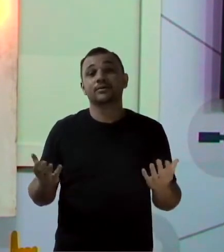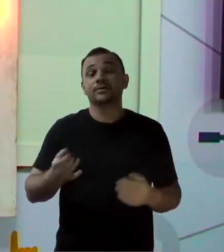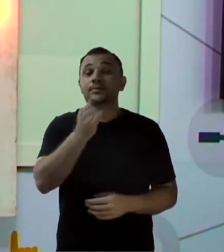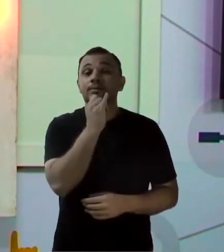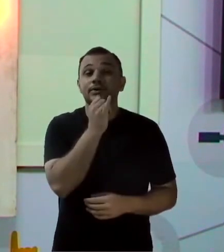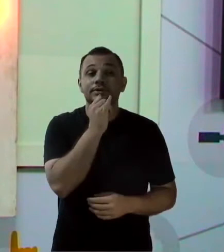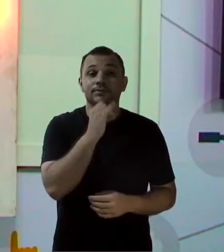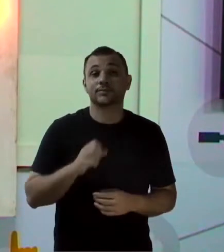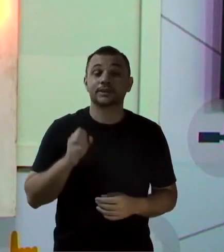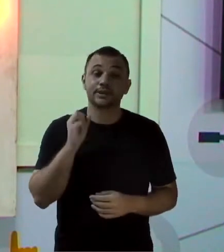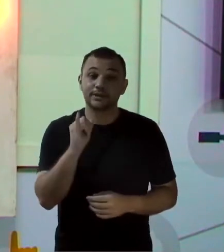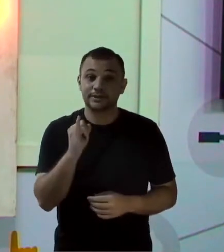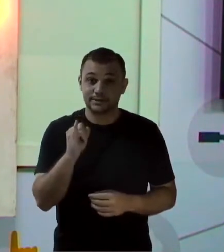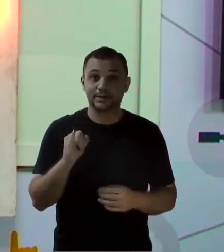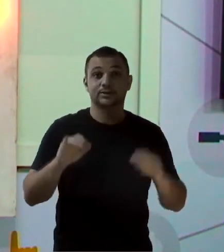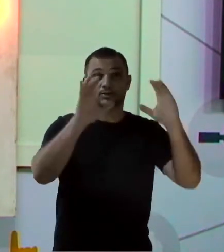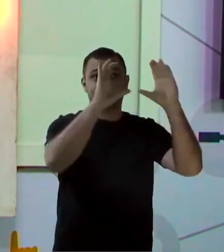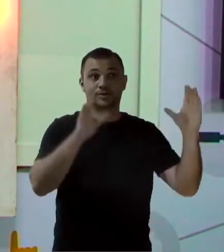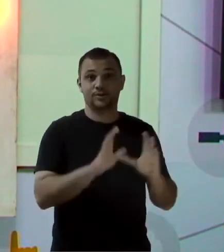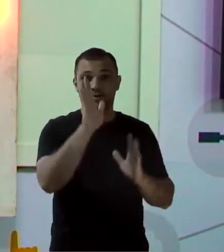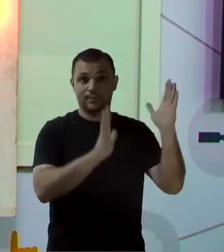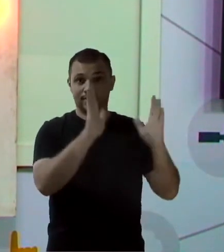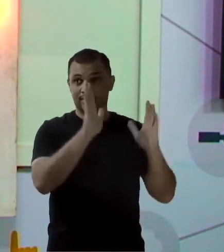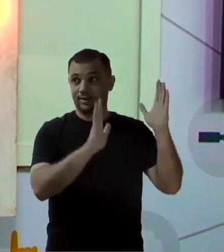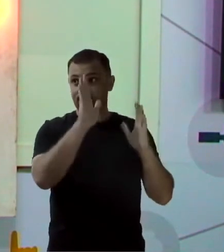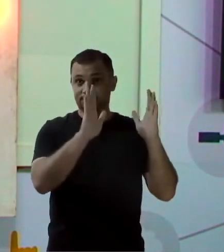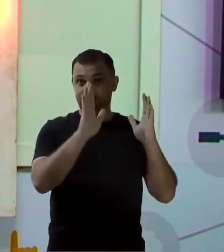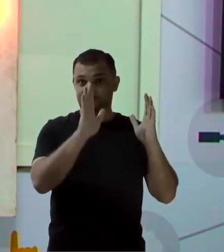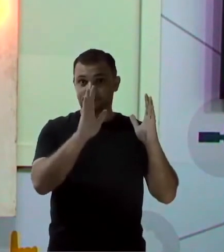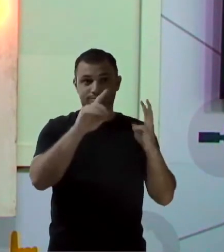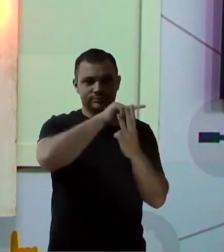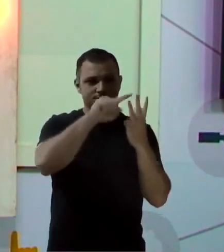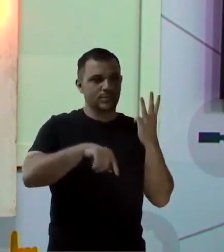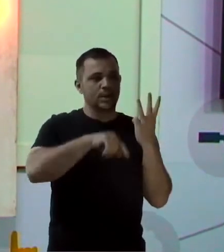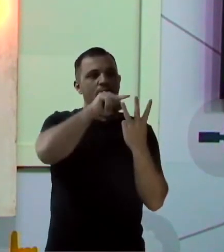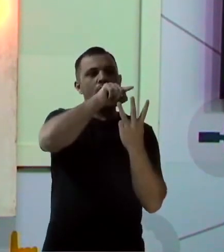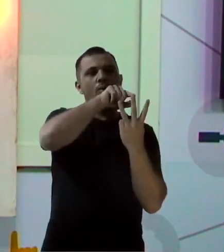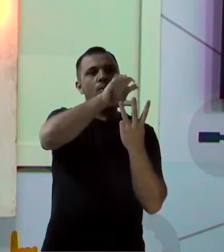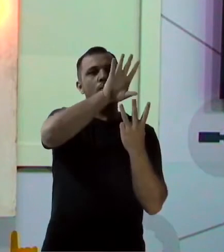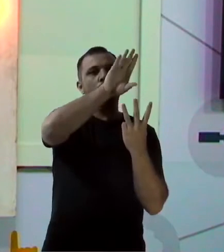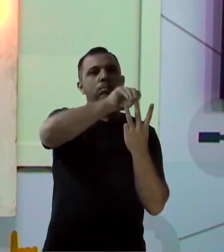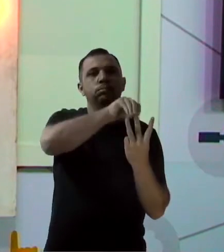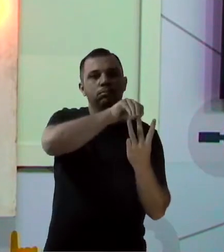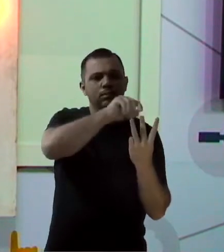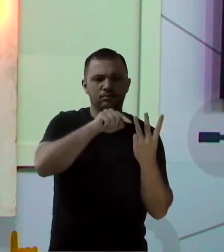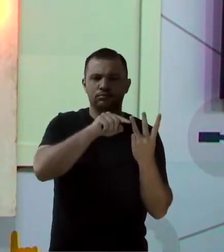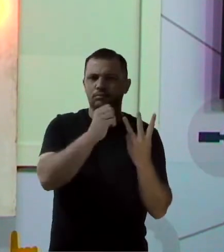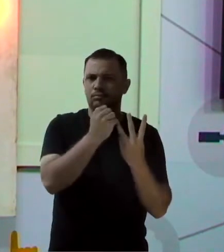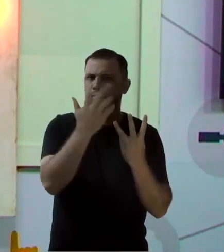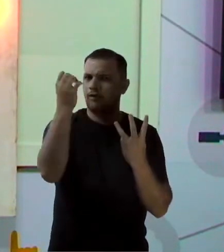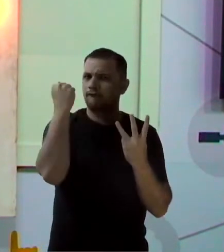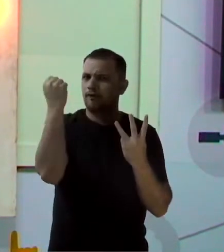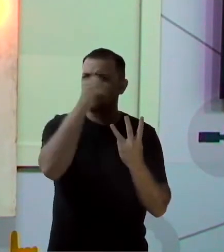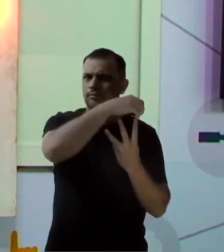as outras vão aumentar o brilho? Pergunta de prova. Tá? Então, essa pergunta, se você tiver